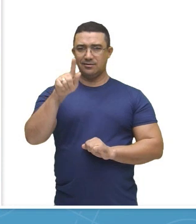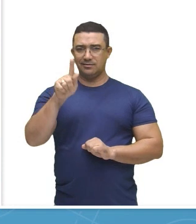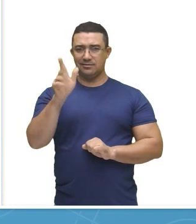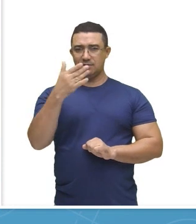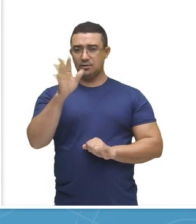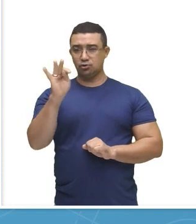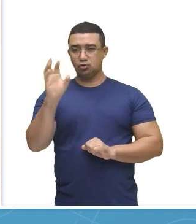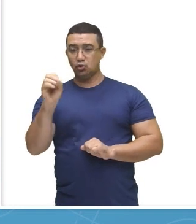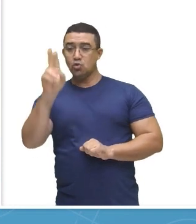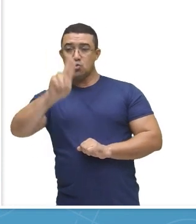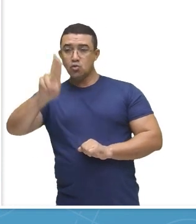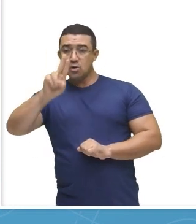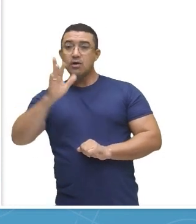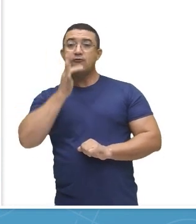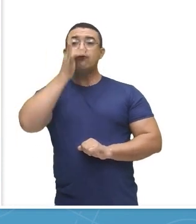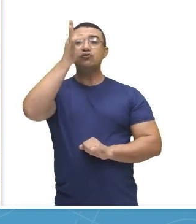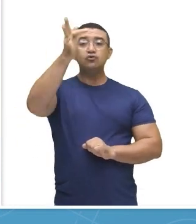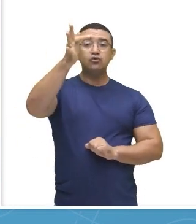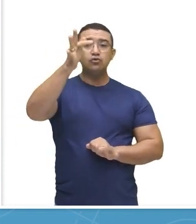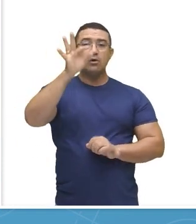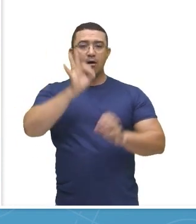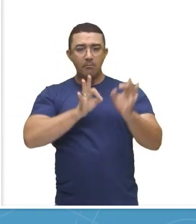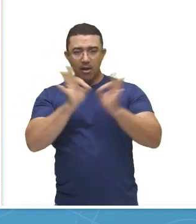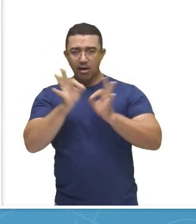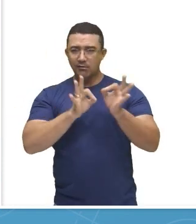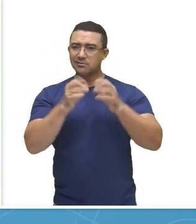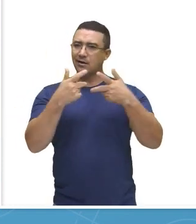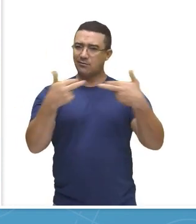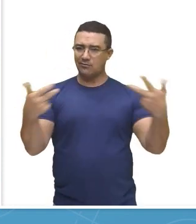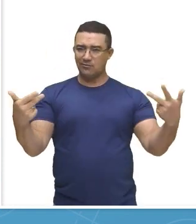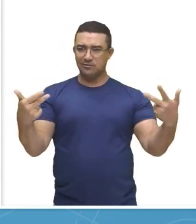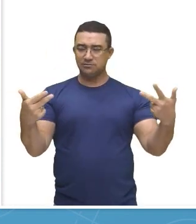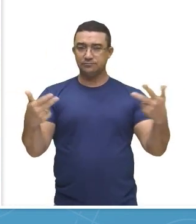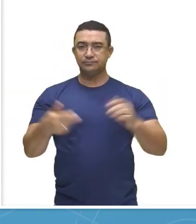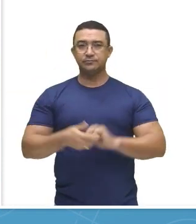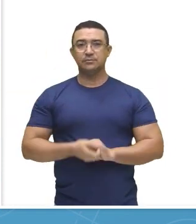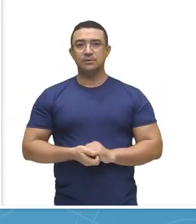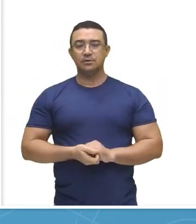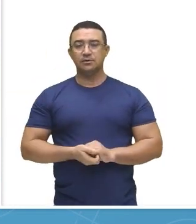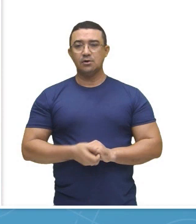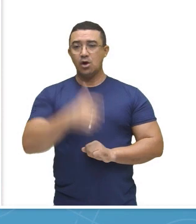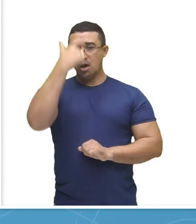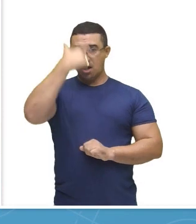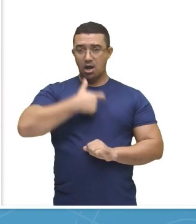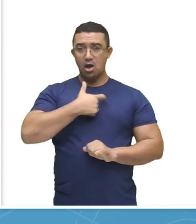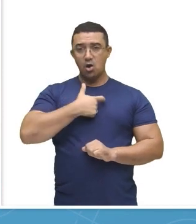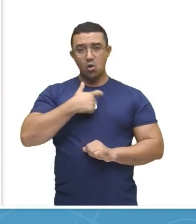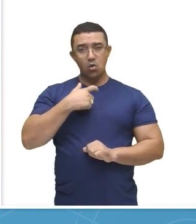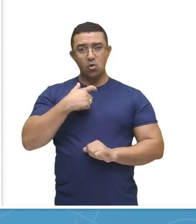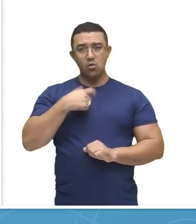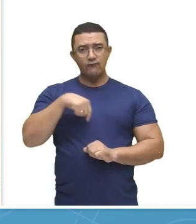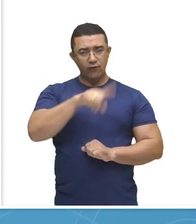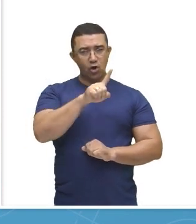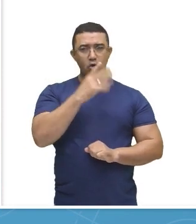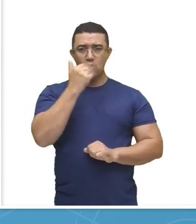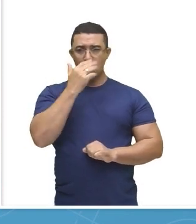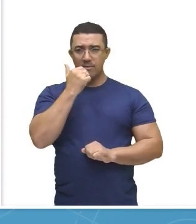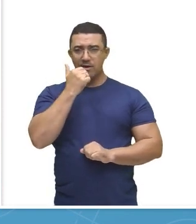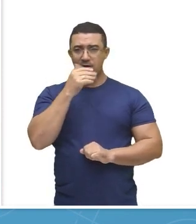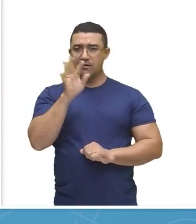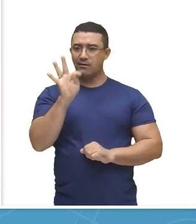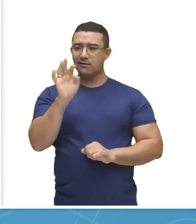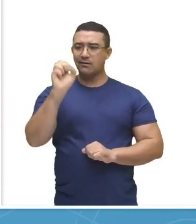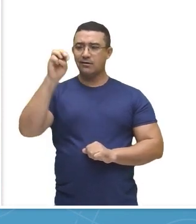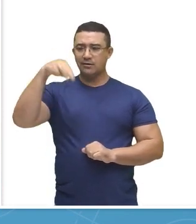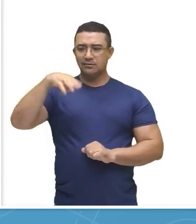Eu realmente estou planejando isso, tá, gente? Eu vou comer tambaqui. Eu vou comer tambaqui, tá? Então,